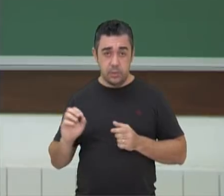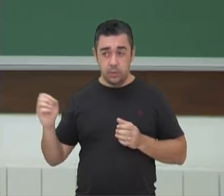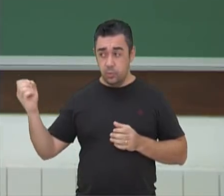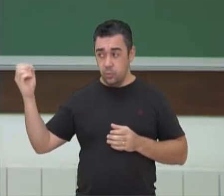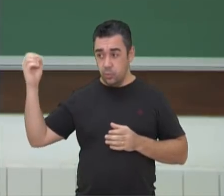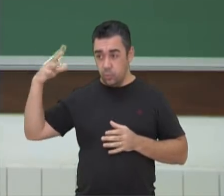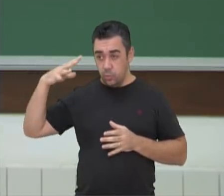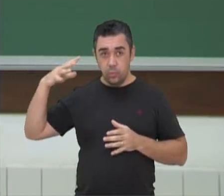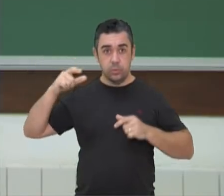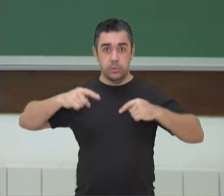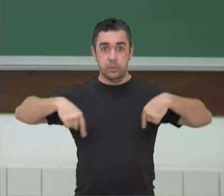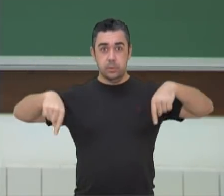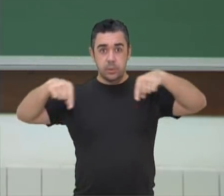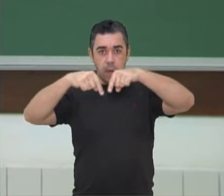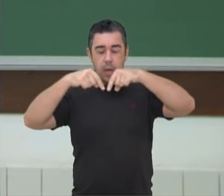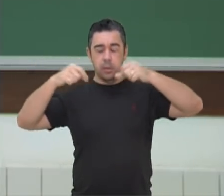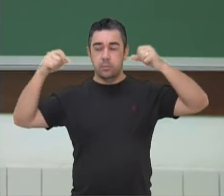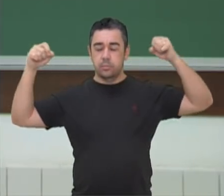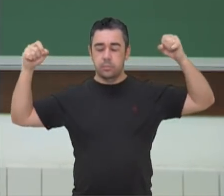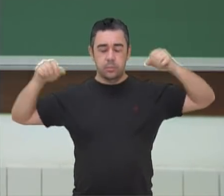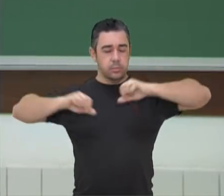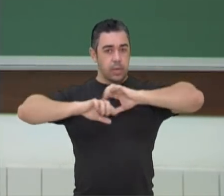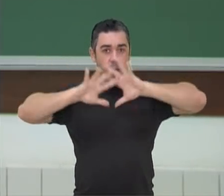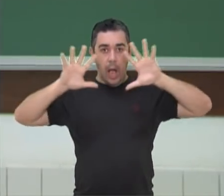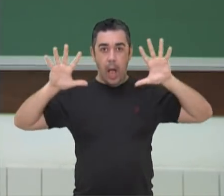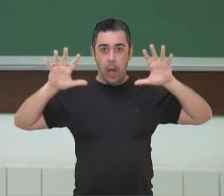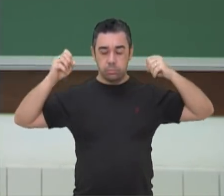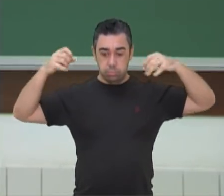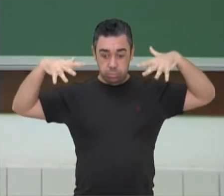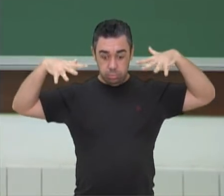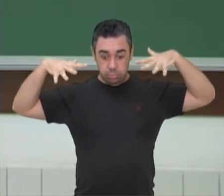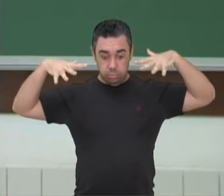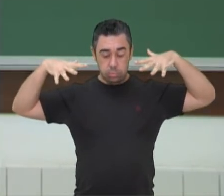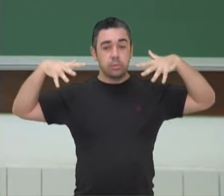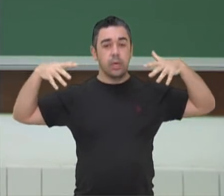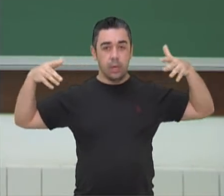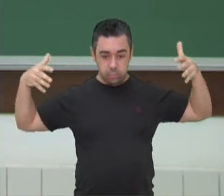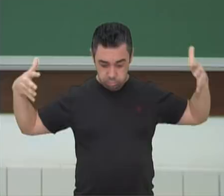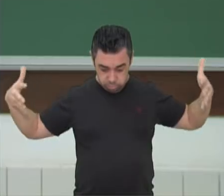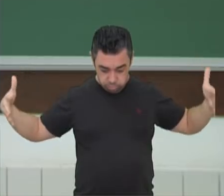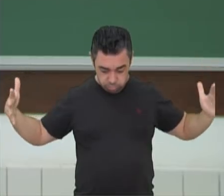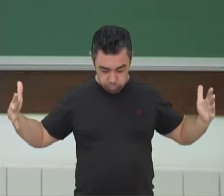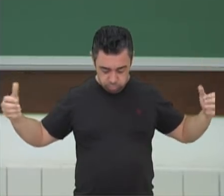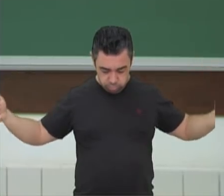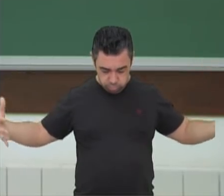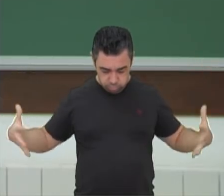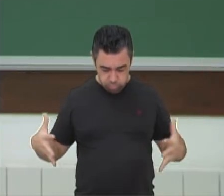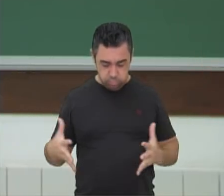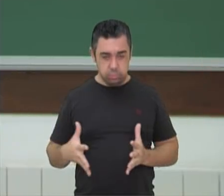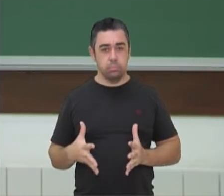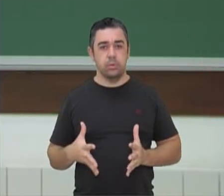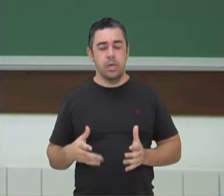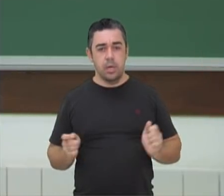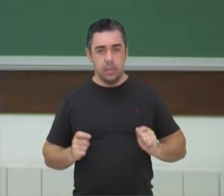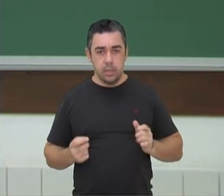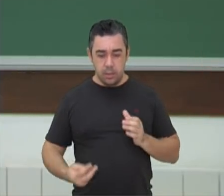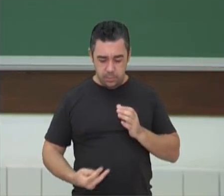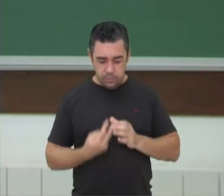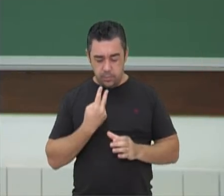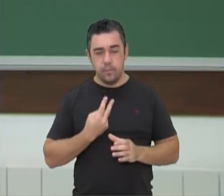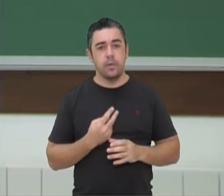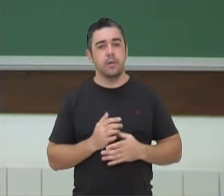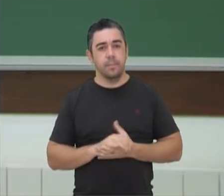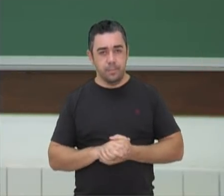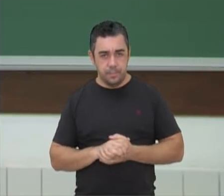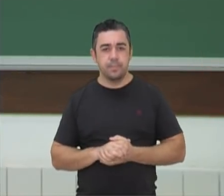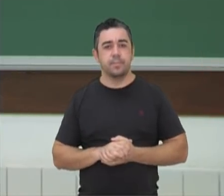eu teria que estar numa sala com bastante luminosidade, com lâmpadas ligadas, com janela aberta para entrar a luz do